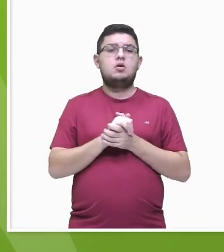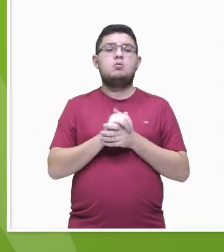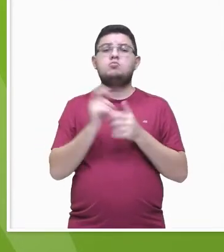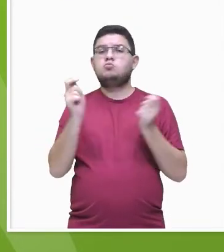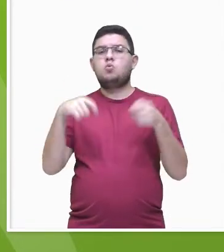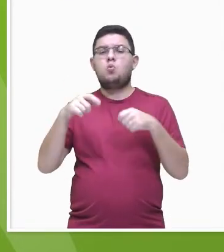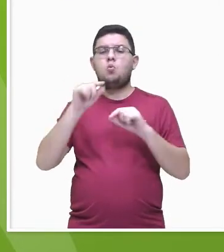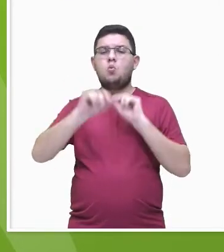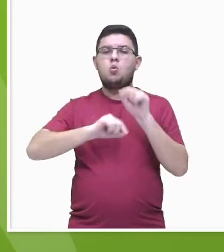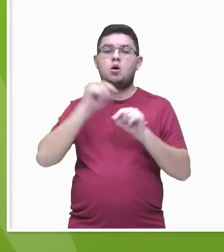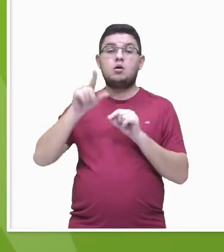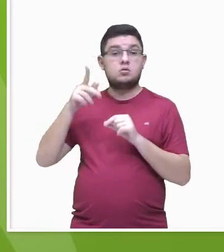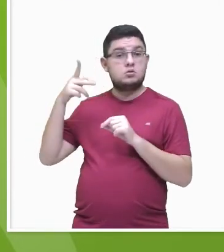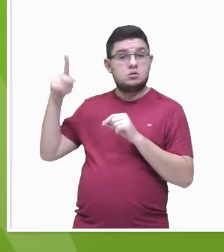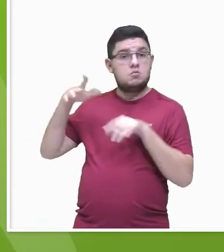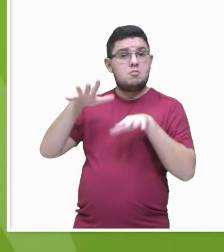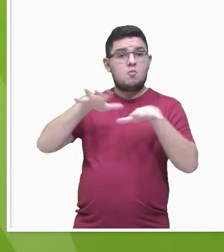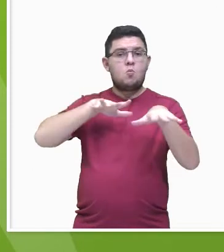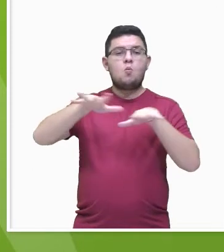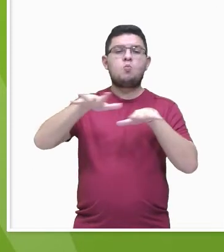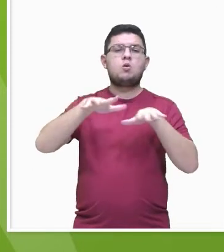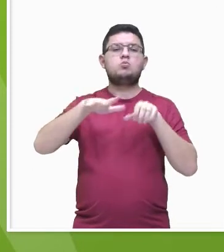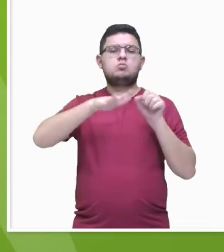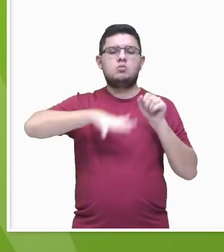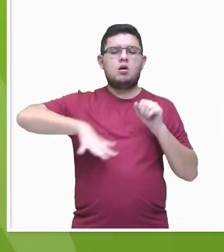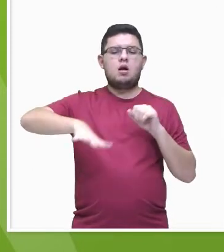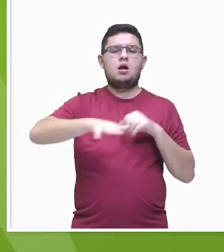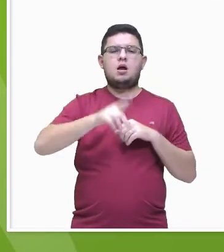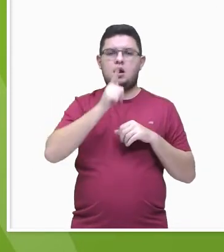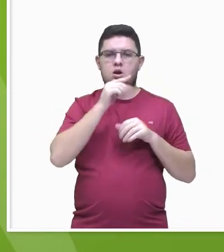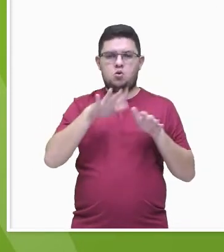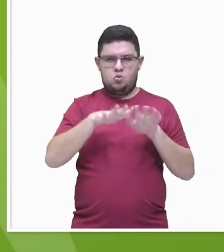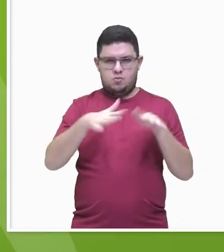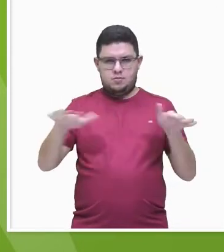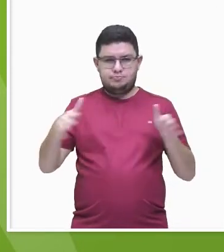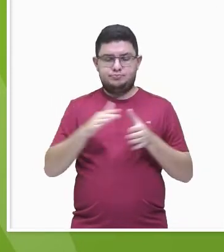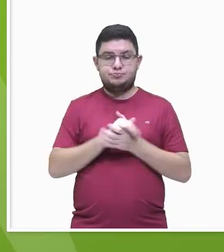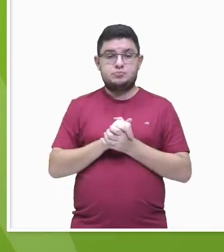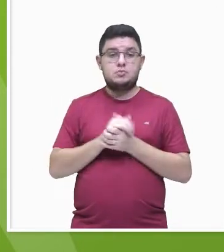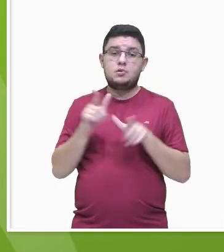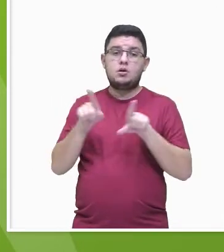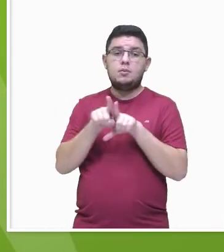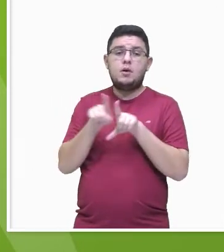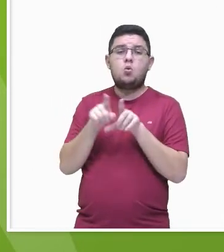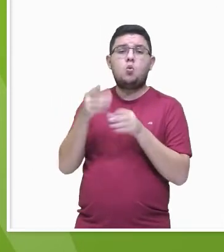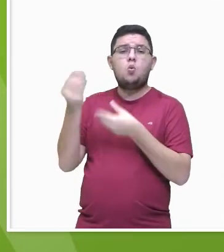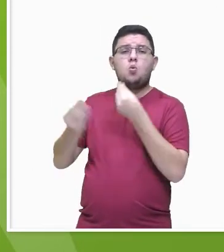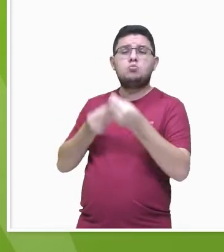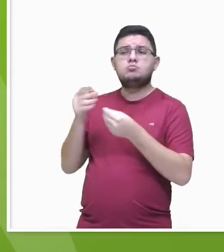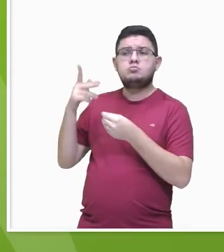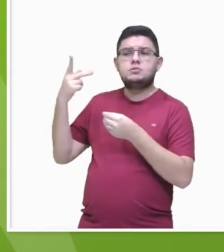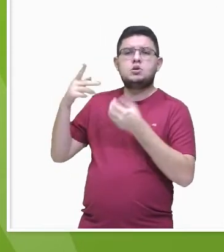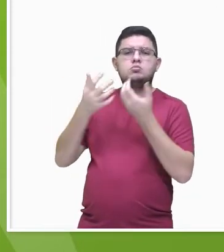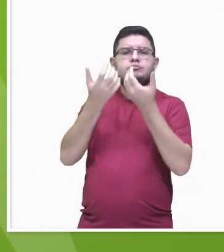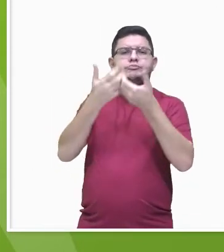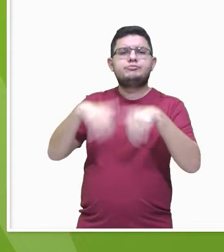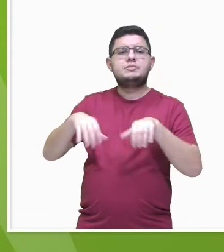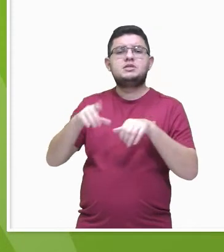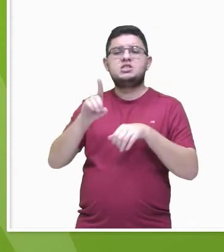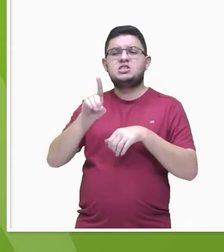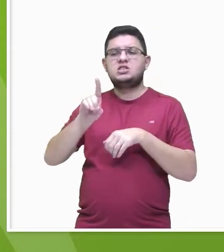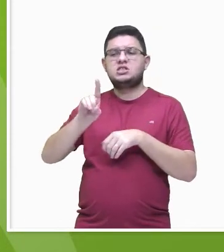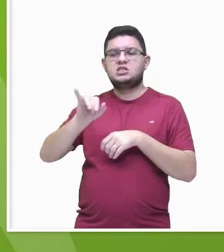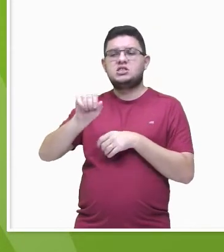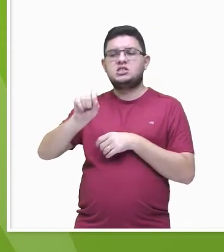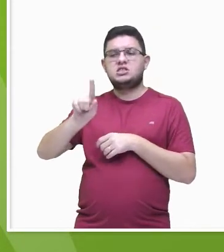exemplo. E aí a digestão dele, como é que vai acontecer? A gente está observando aí, ó, que esse ouriço, ele vai ter aqui a sua boca,